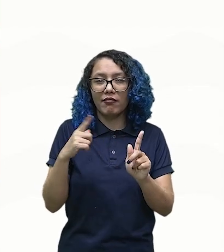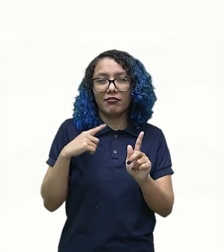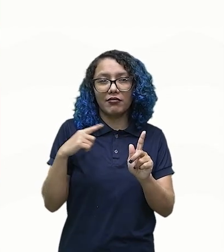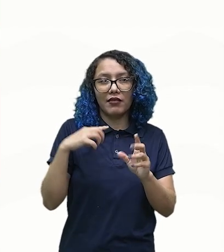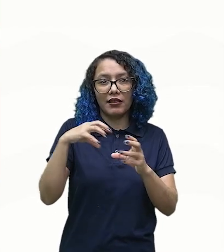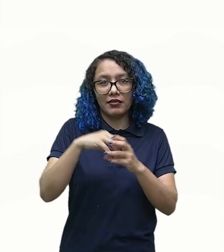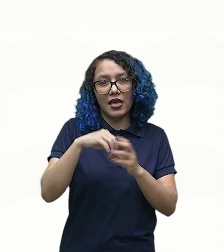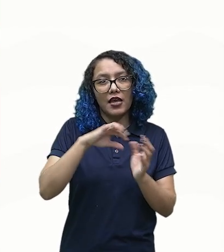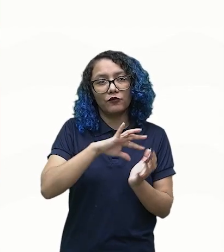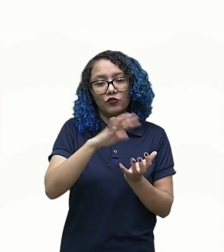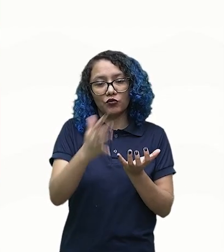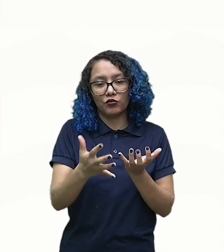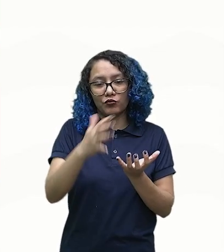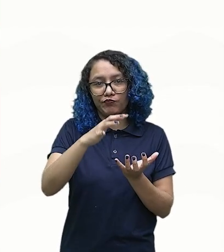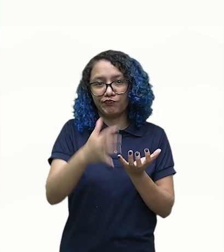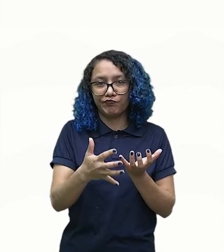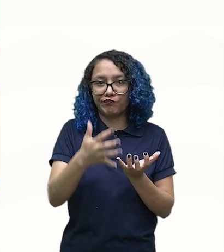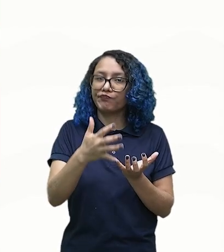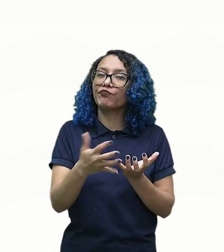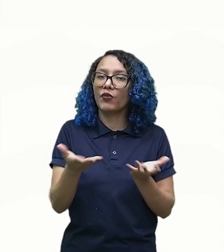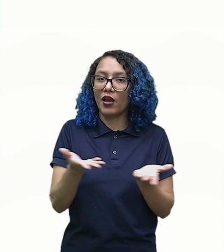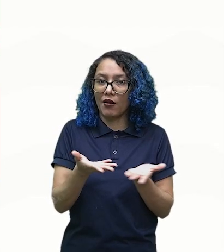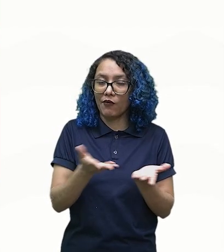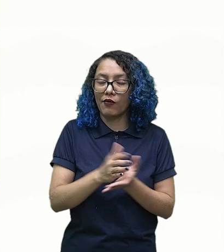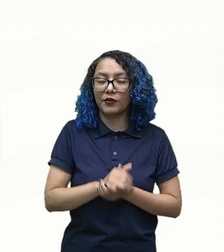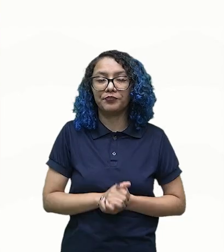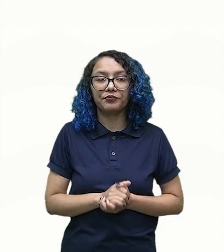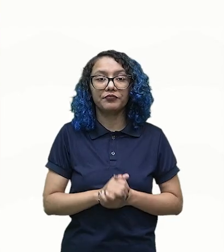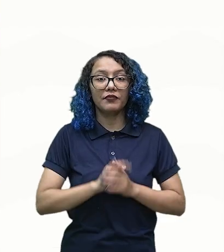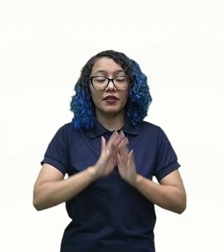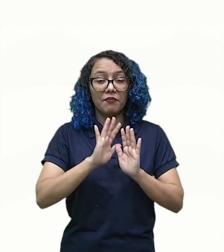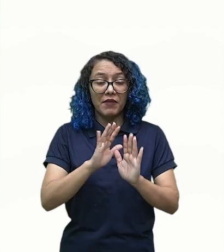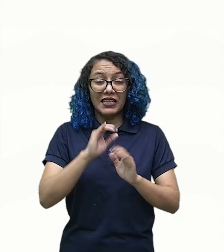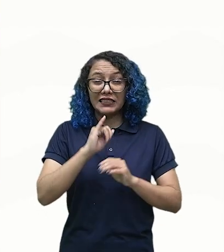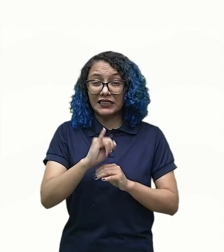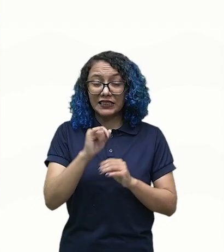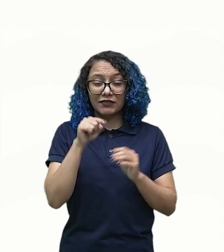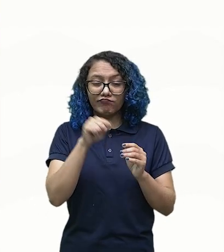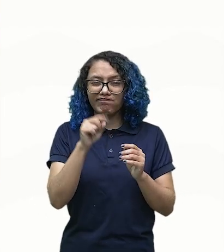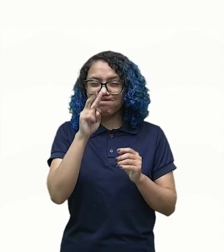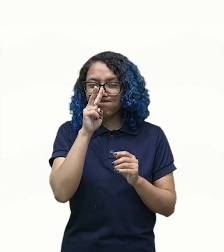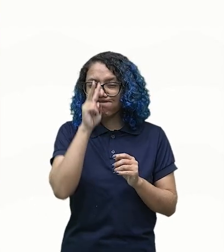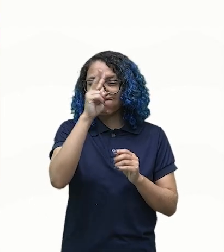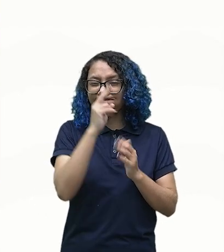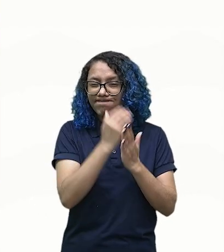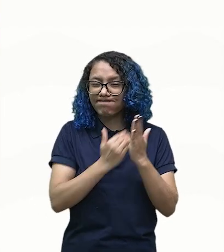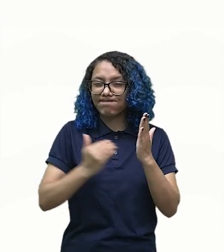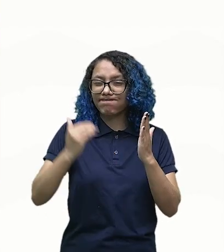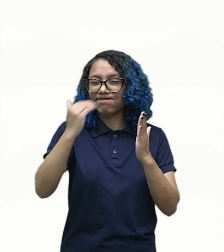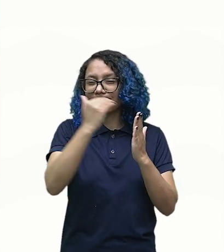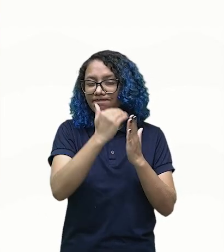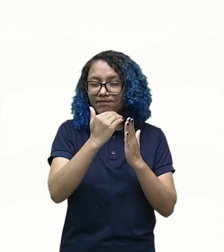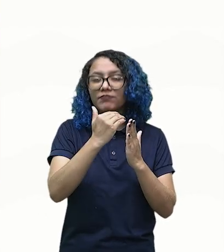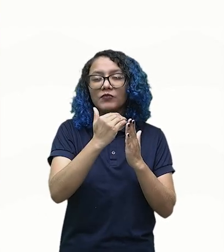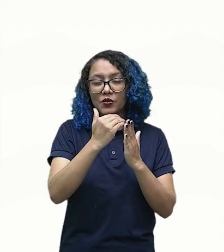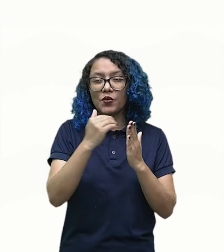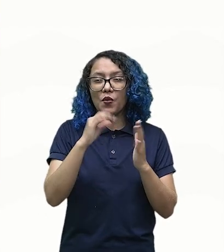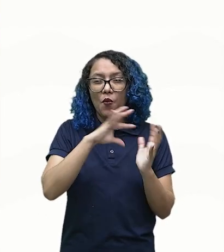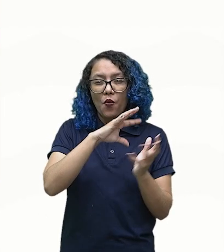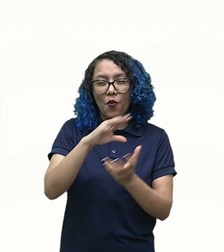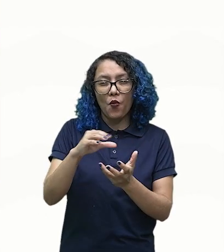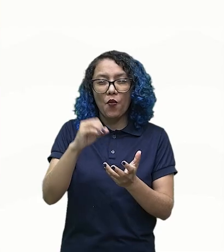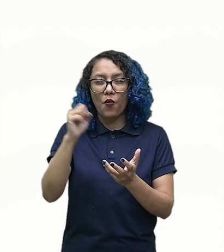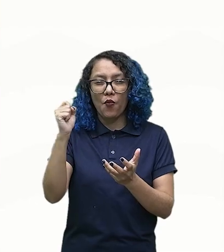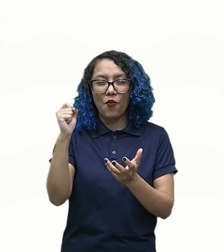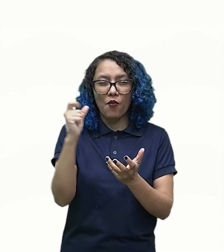na nossa atmosfera atualmente. Mas uma vez que ocorre essa intensificação desse efeito estufa, que é um fenômeno